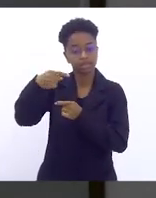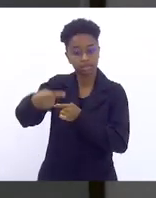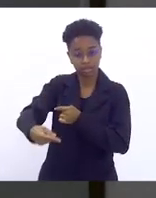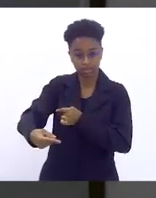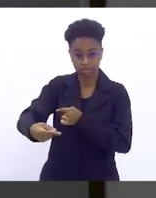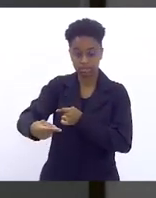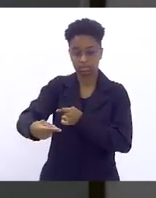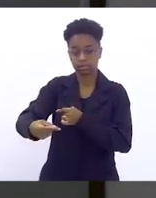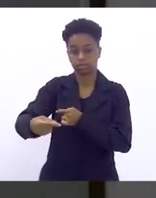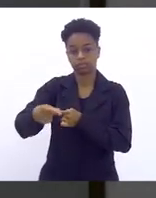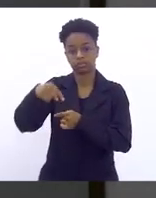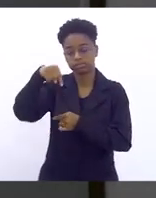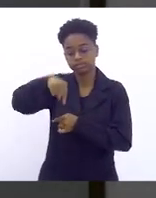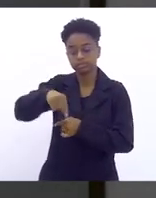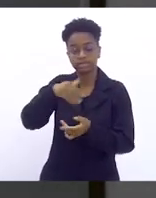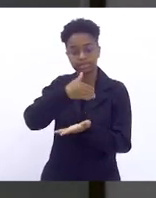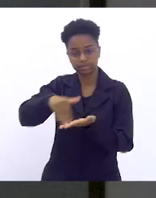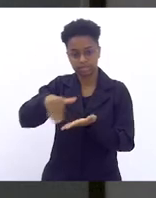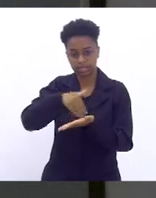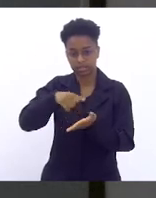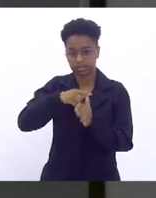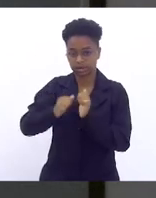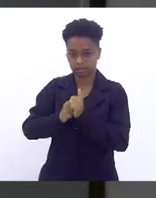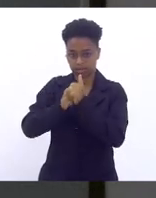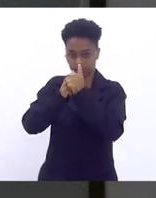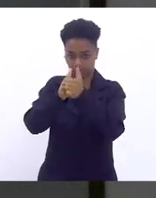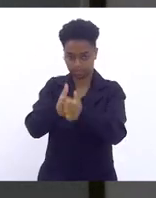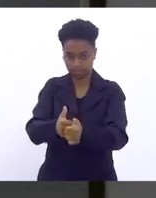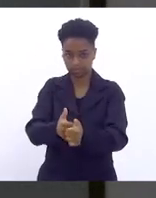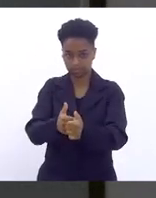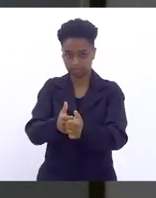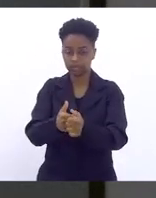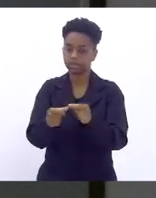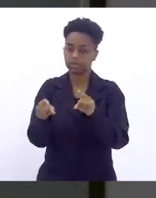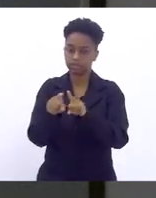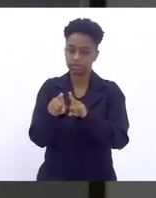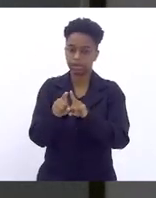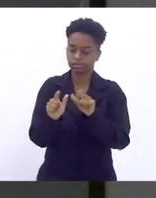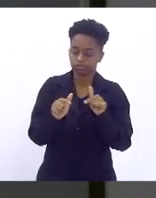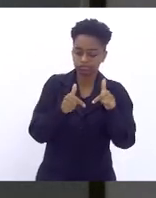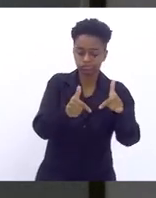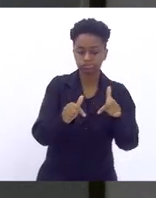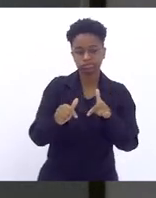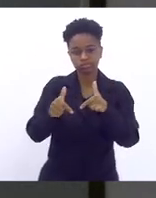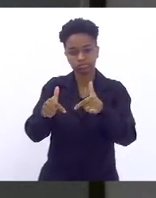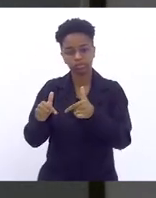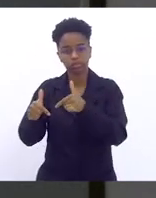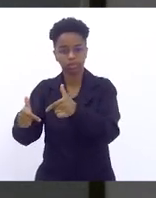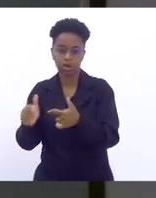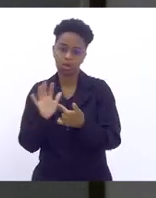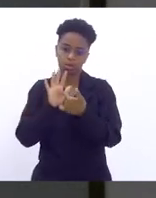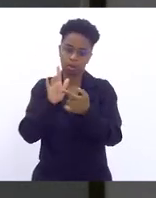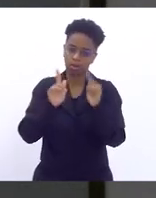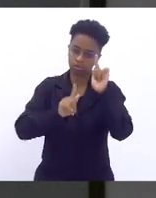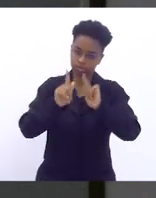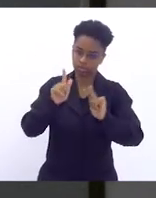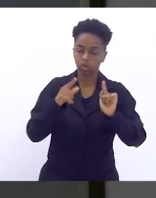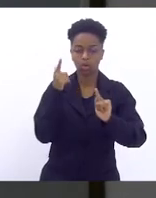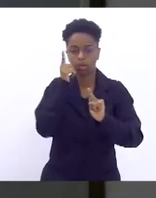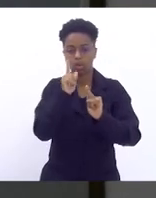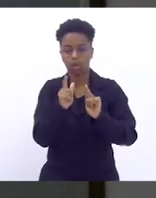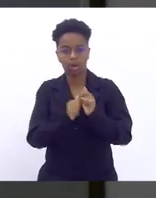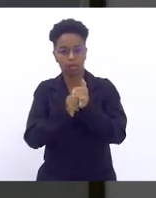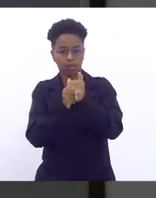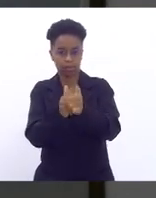na própria secretaria o acompanhamento e as medidas com indicadores para que a gente possa acompanhar a